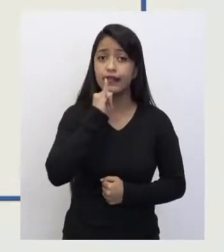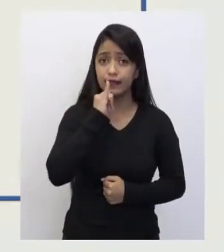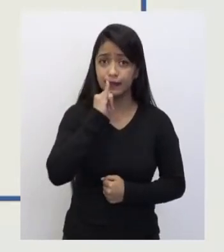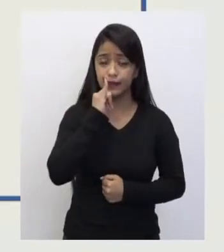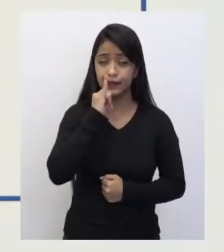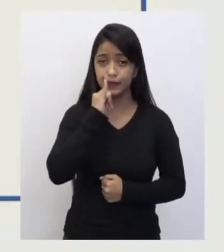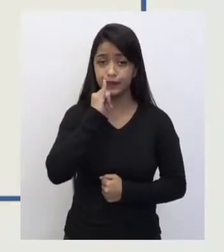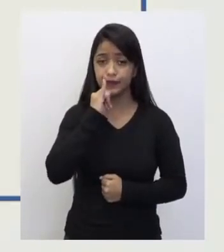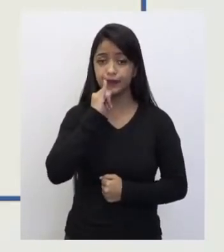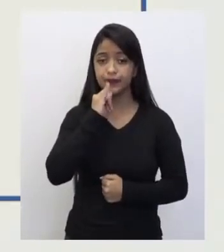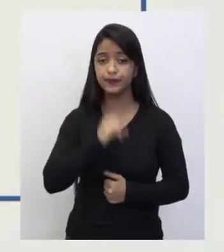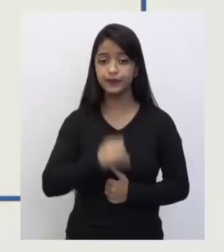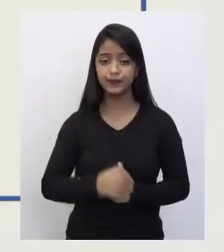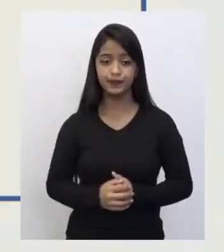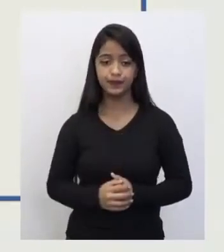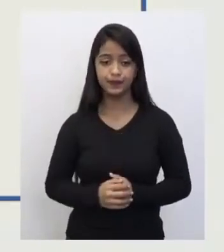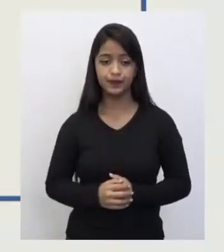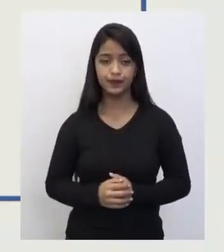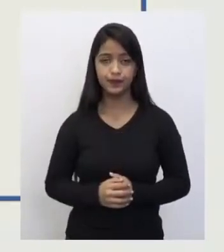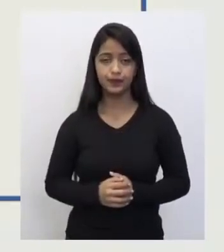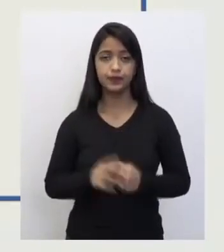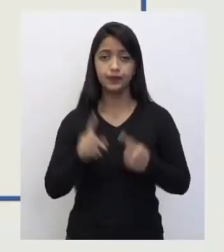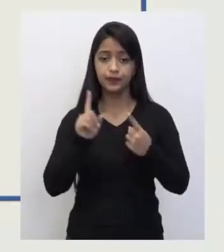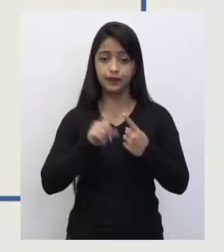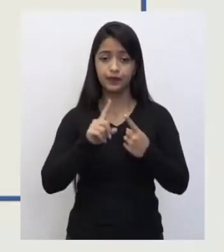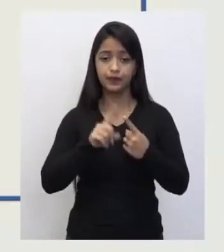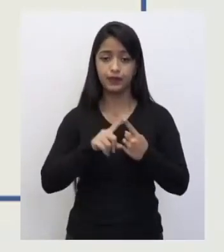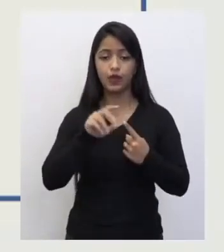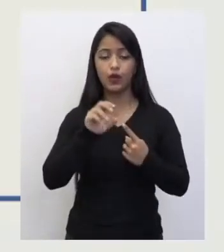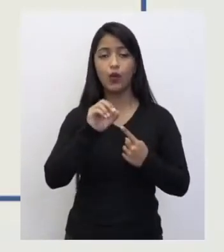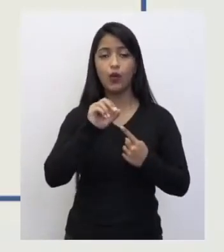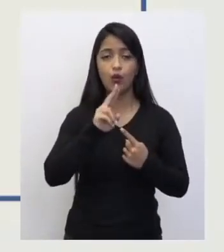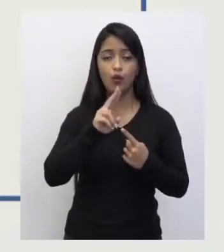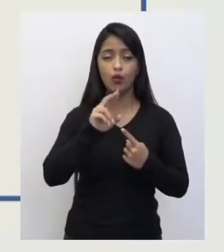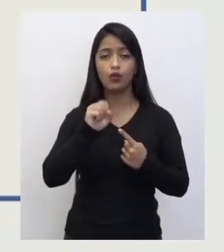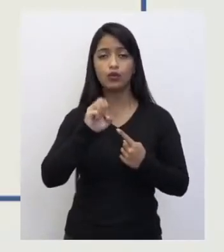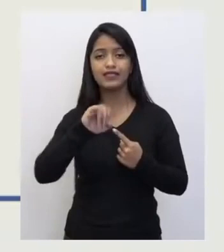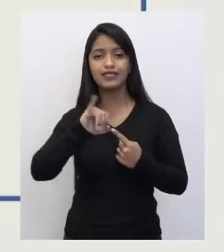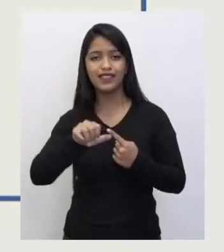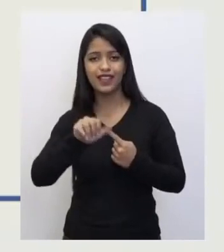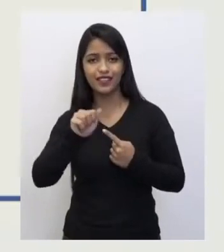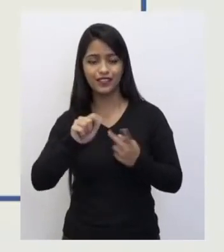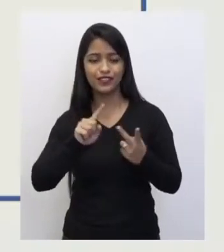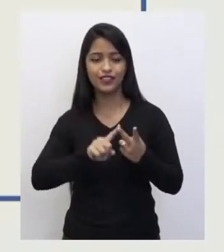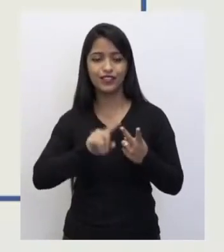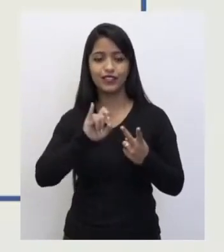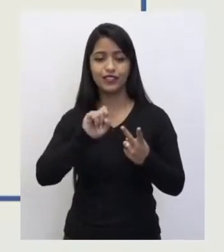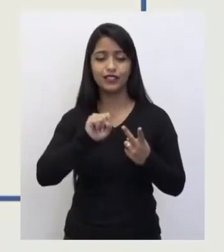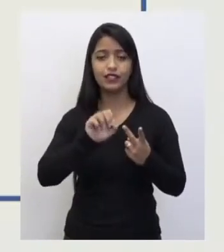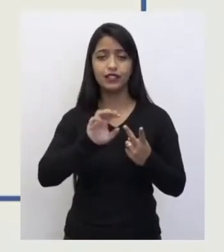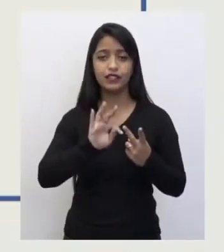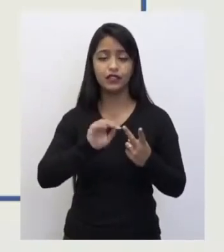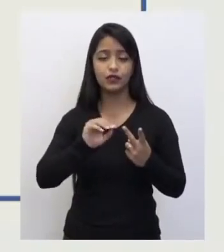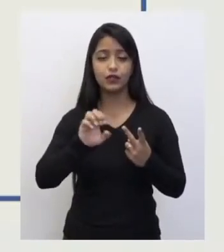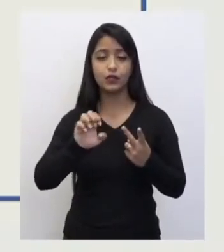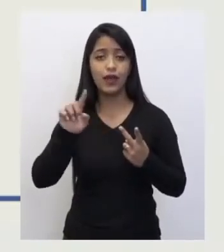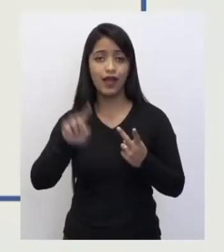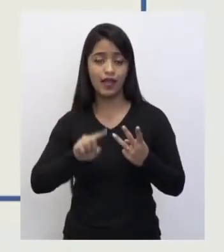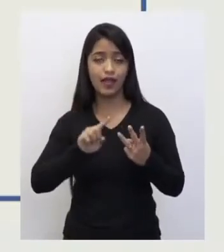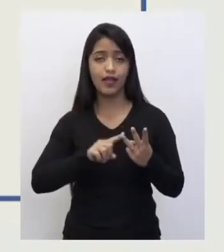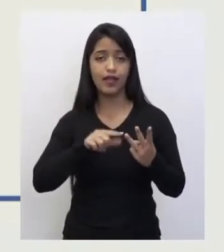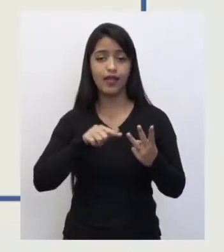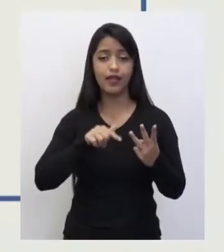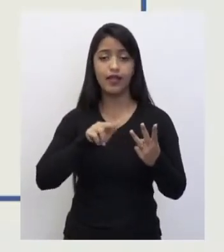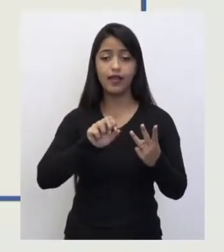que têm essas funções são ou seja, isto é, quer dizer, ou